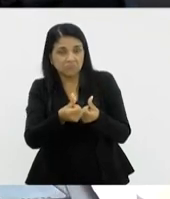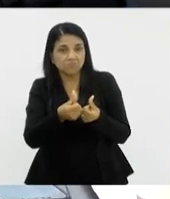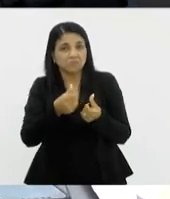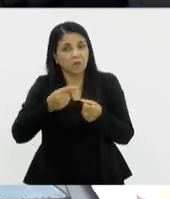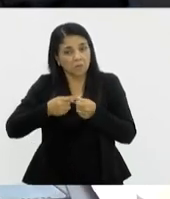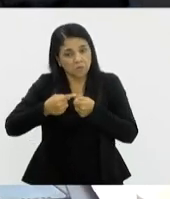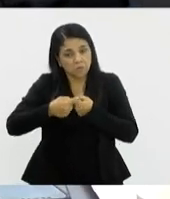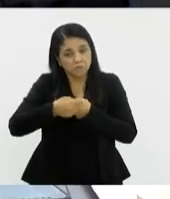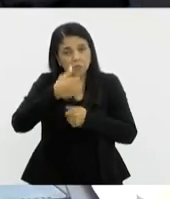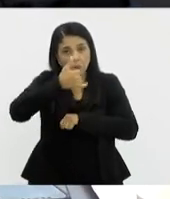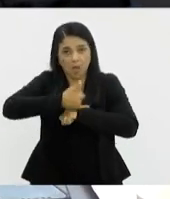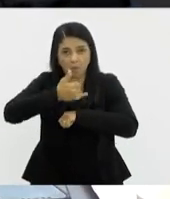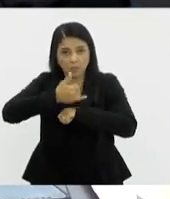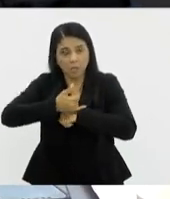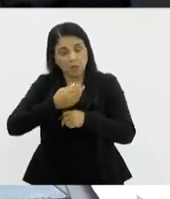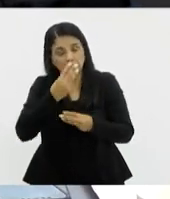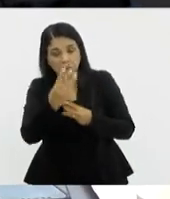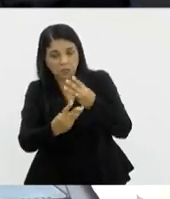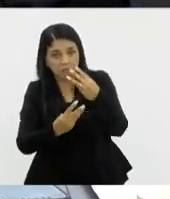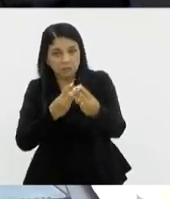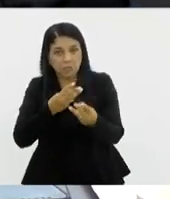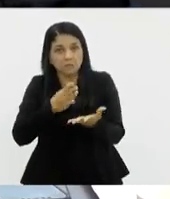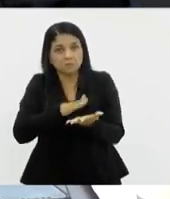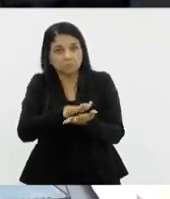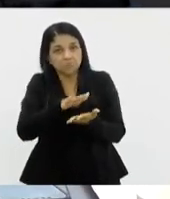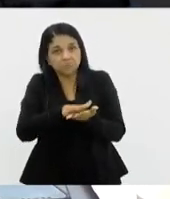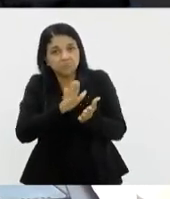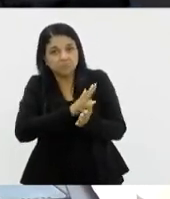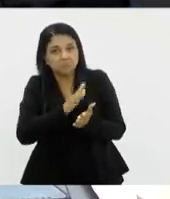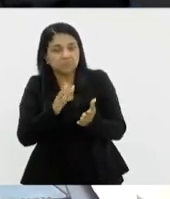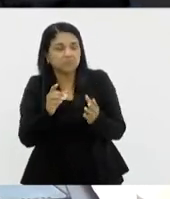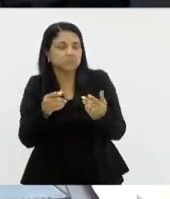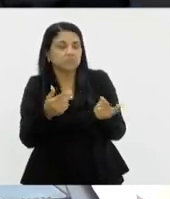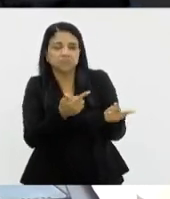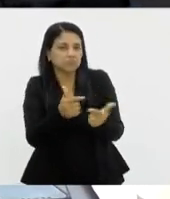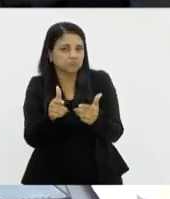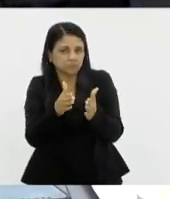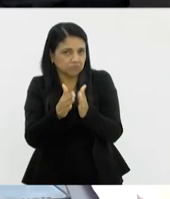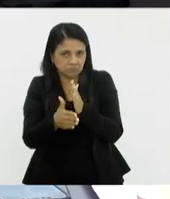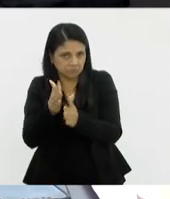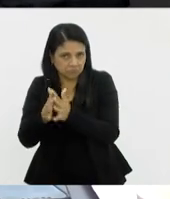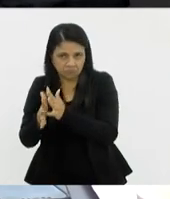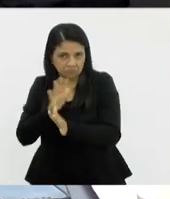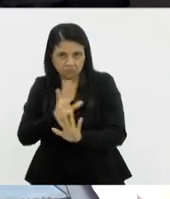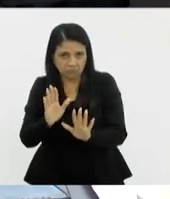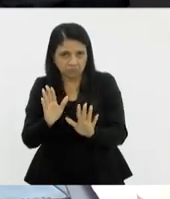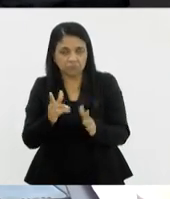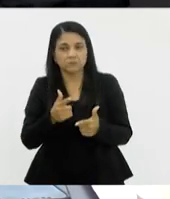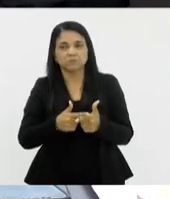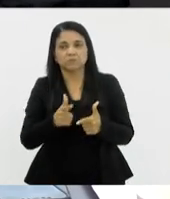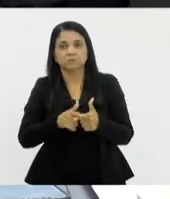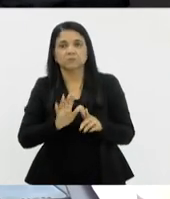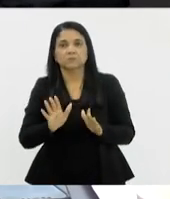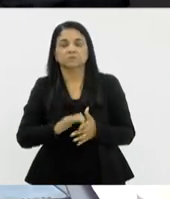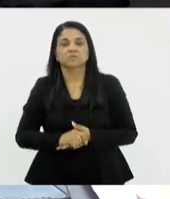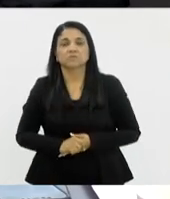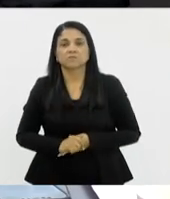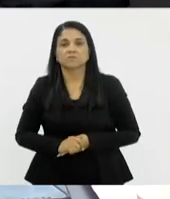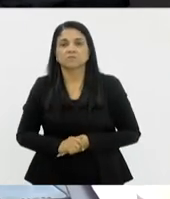vai publicar de 3 em 3, nada a obstacular, 3 menor que 6.